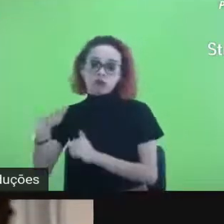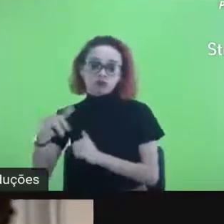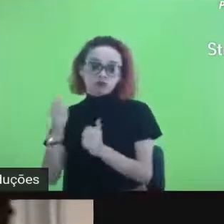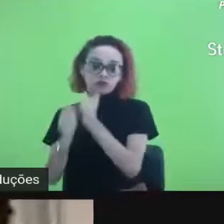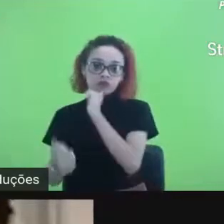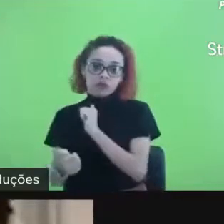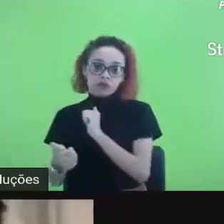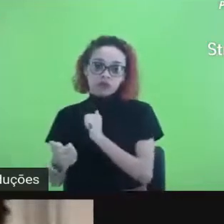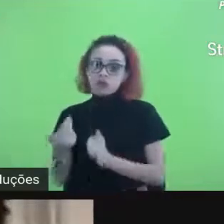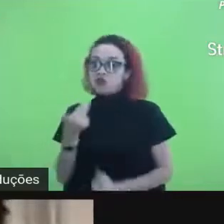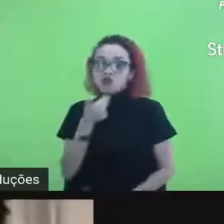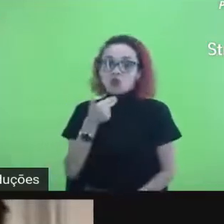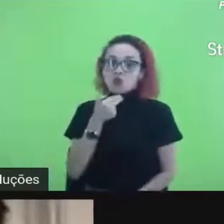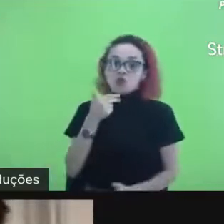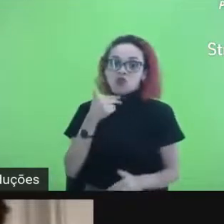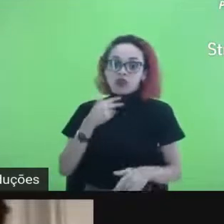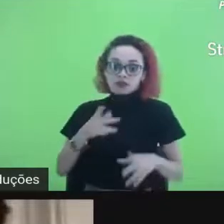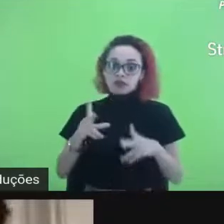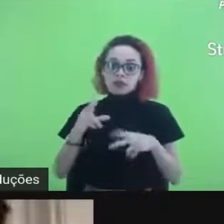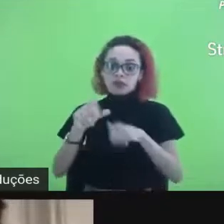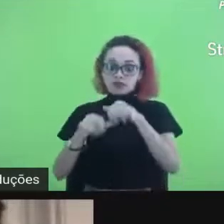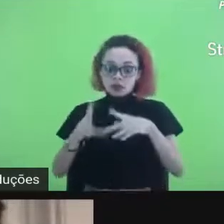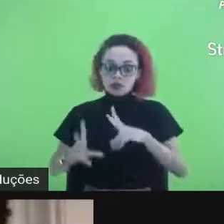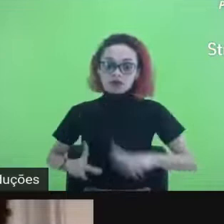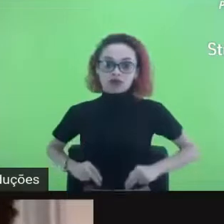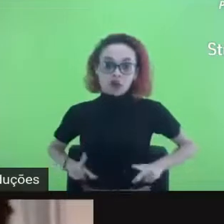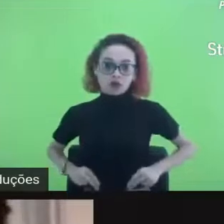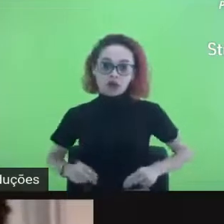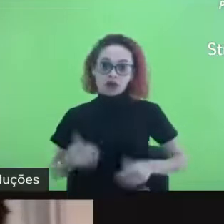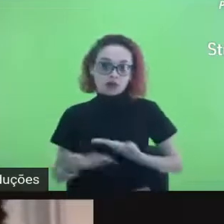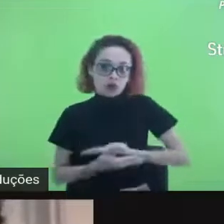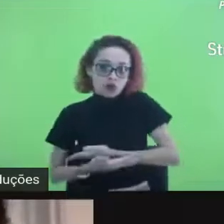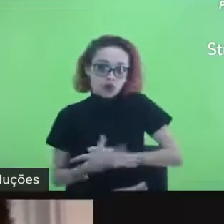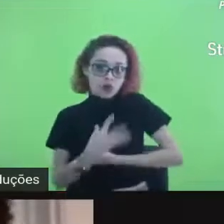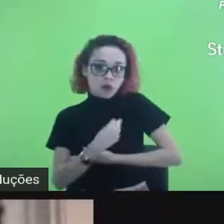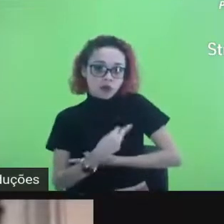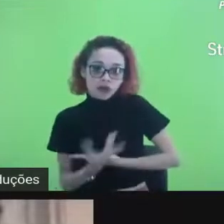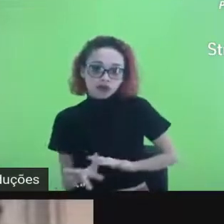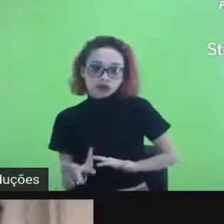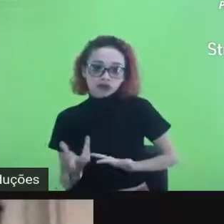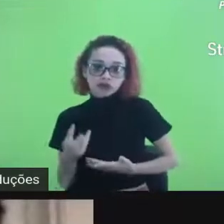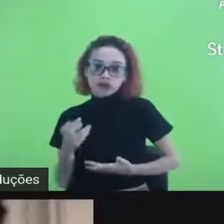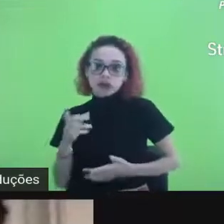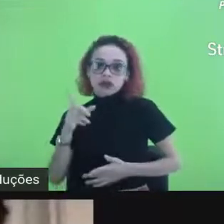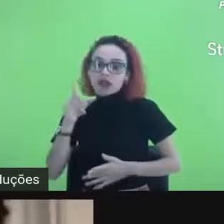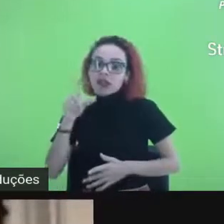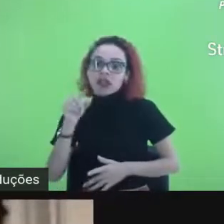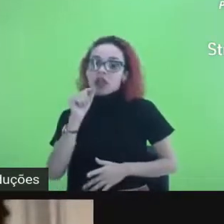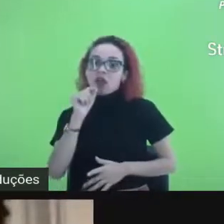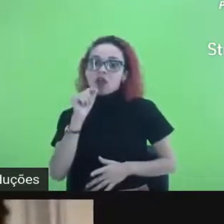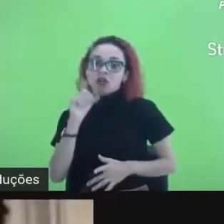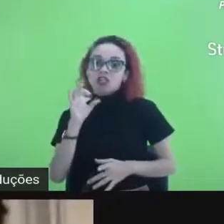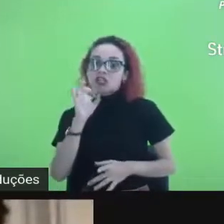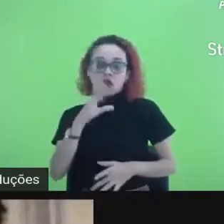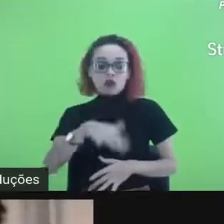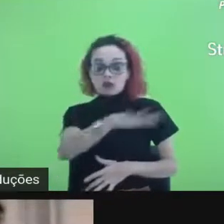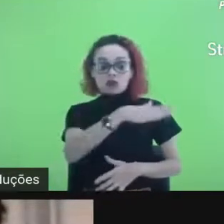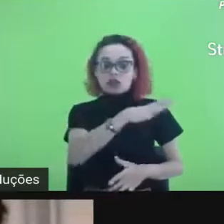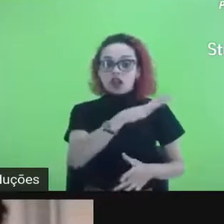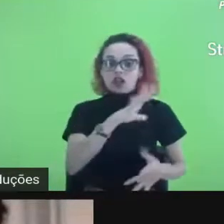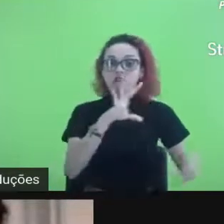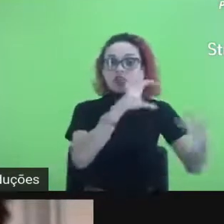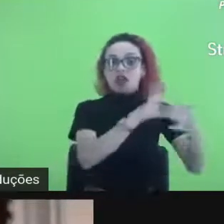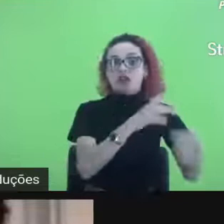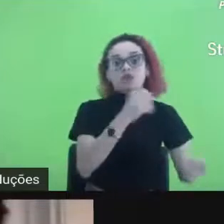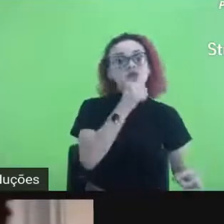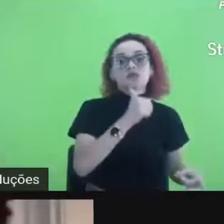um fraldário ao lado do campo de futebol. A gente sempre vai ter um fraldário ao lado de alguma coisa que esteja atrelado à mulher, ao